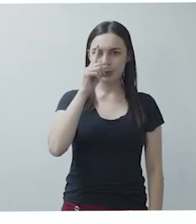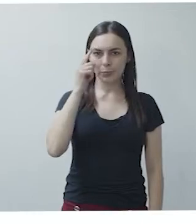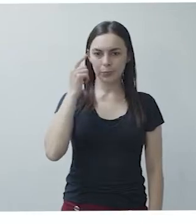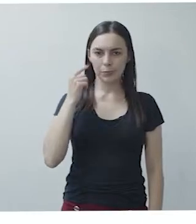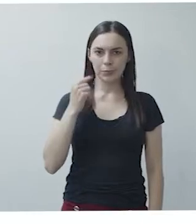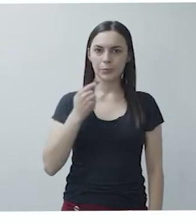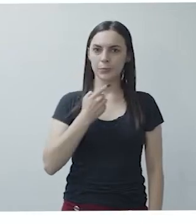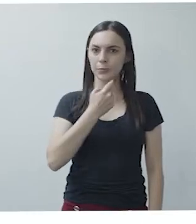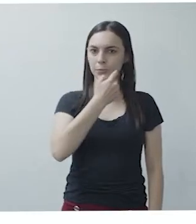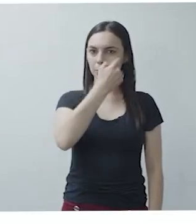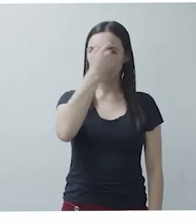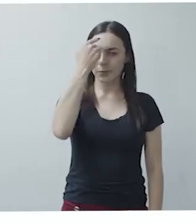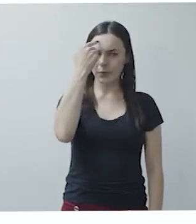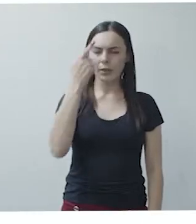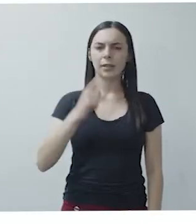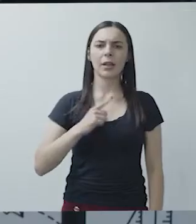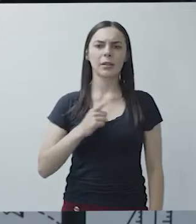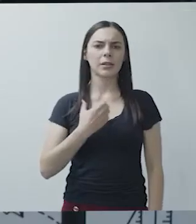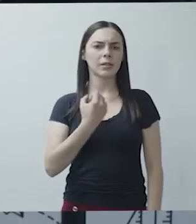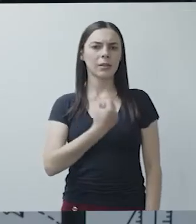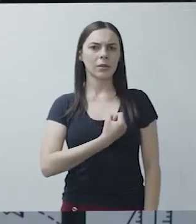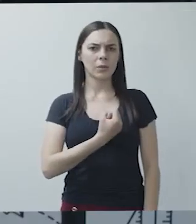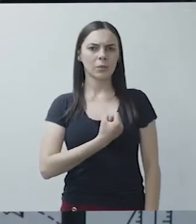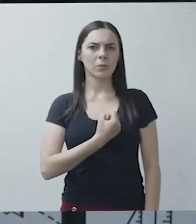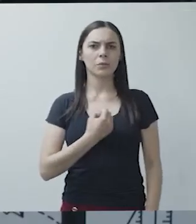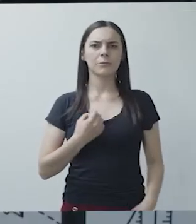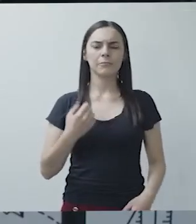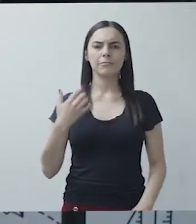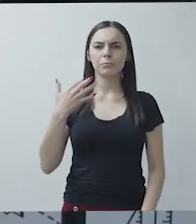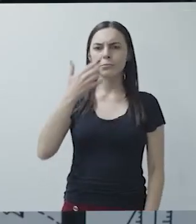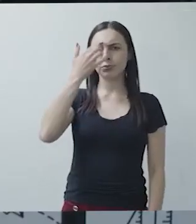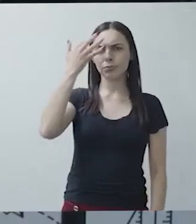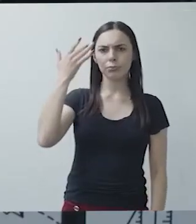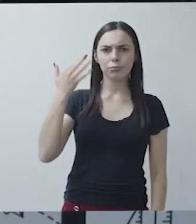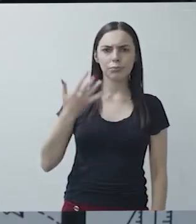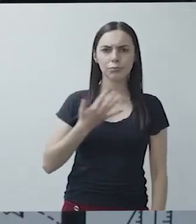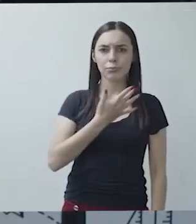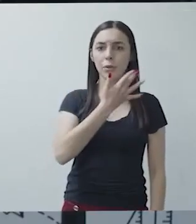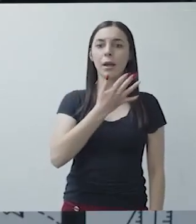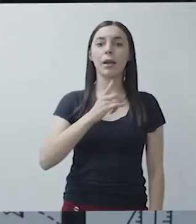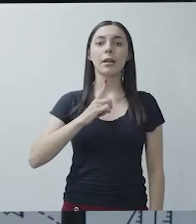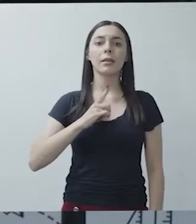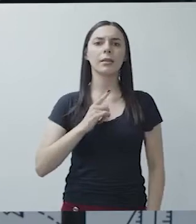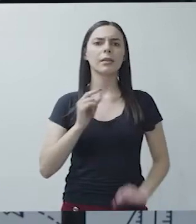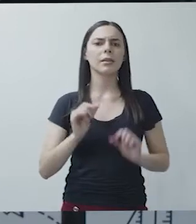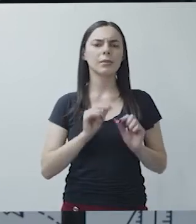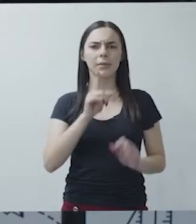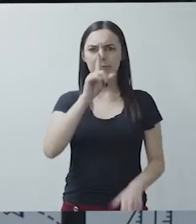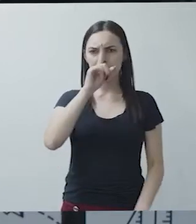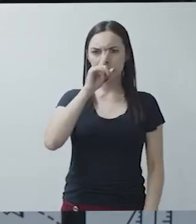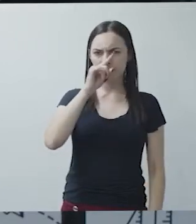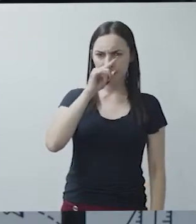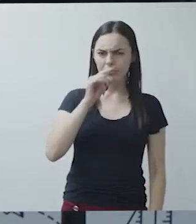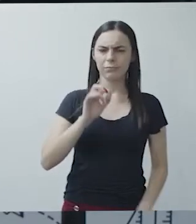tá? Então, ele tem todos esses números e também temos alguns ponteiros aqui.